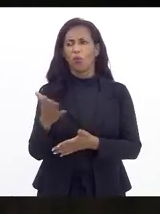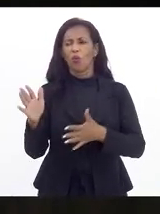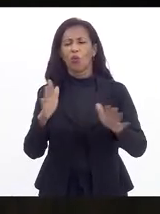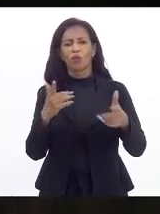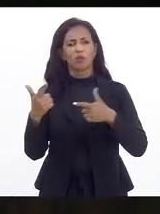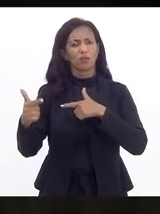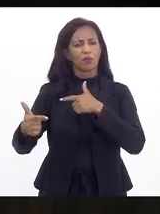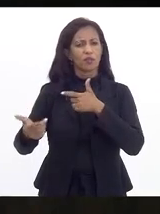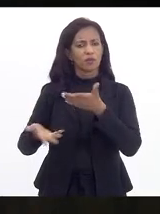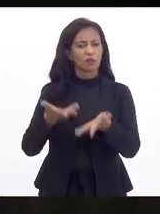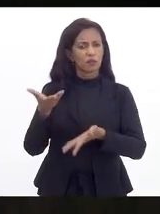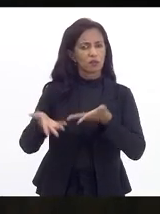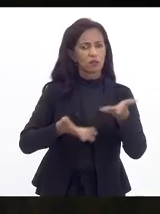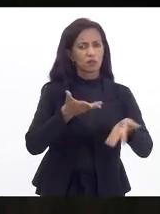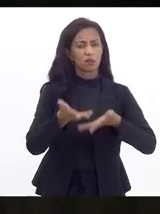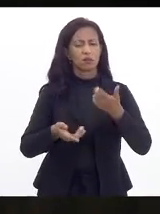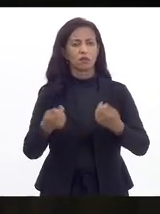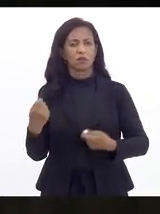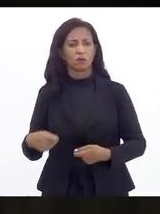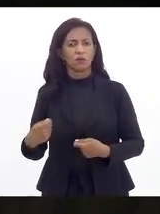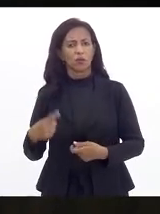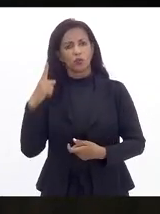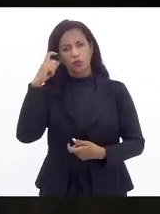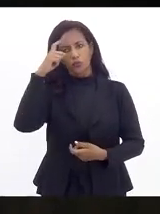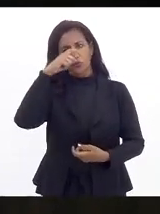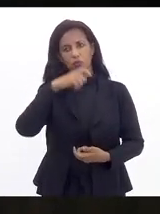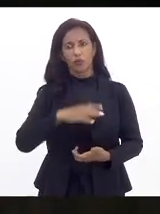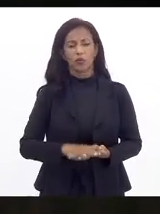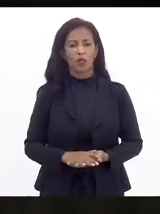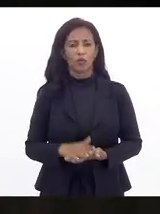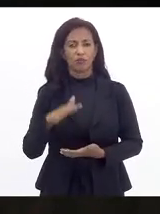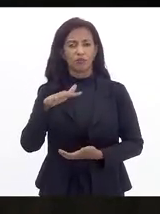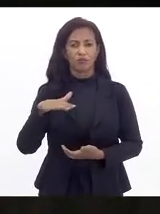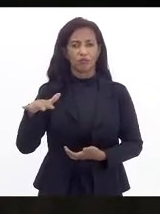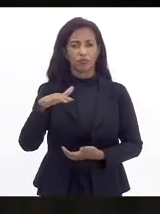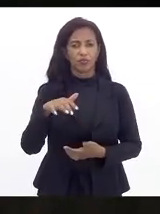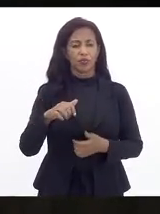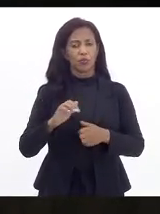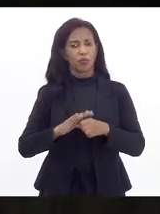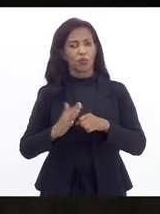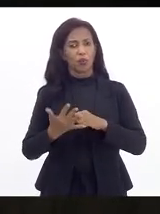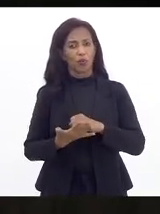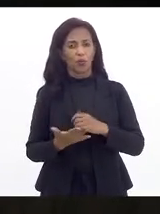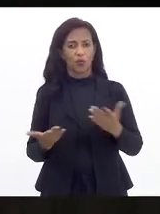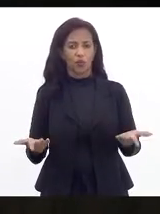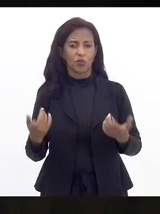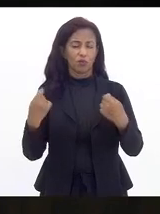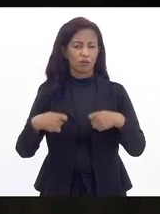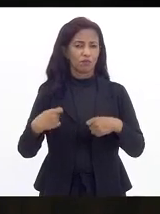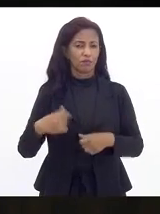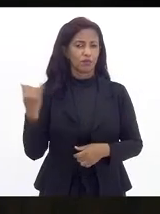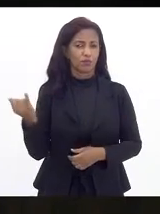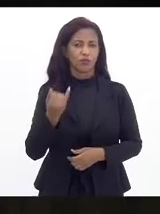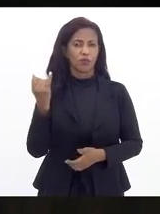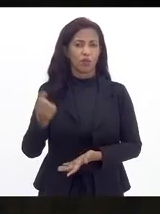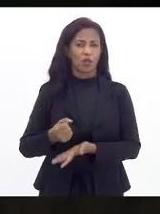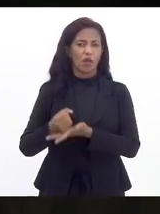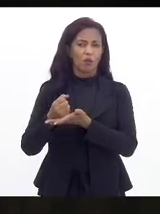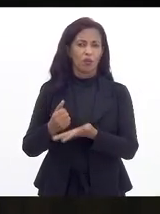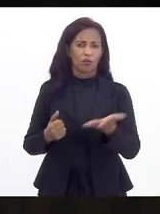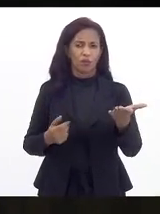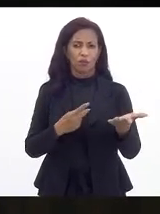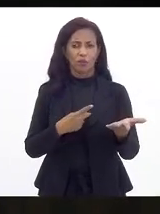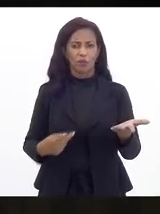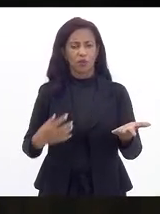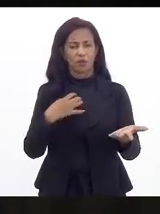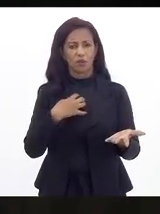no tratamento, estão com dificuldade na rede por conta da pandemia. Então, seria muito importante o apoio de Vossa Excelência aí